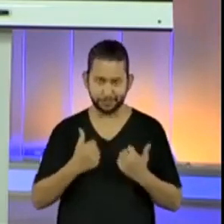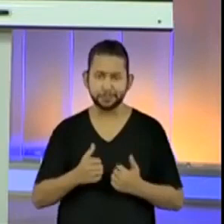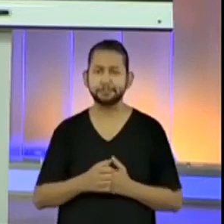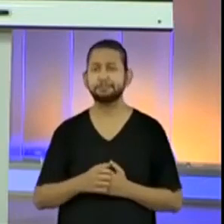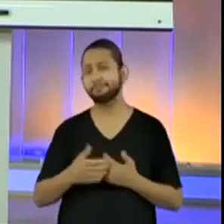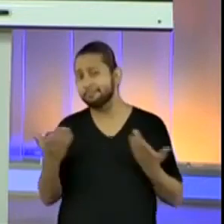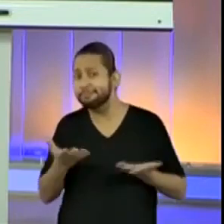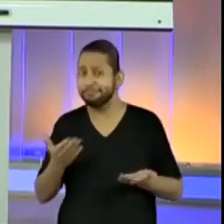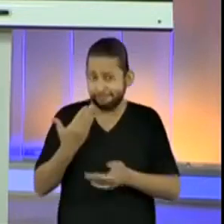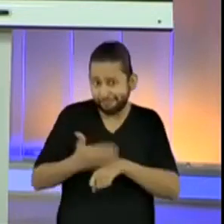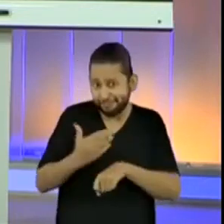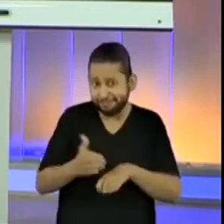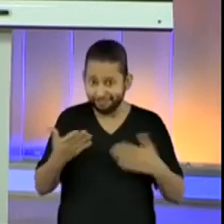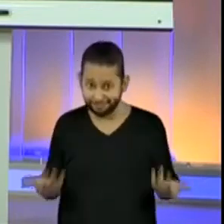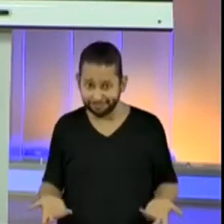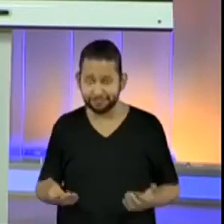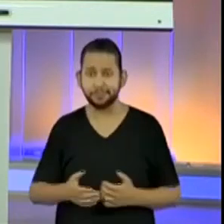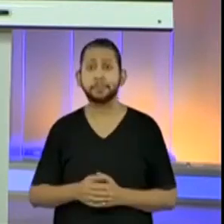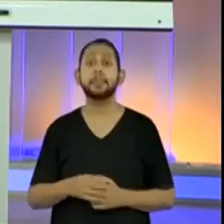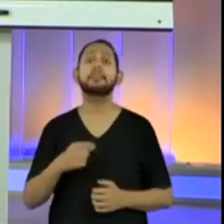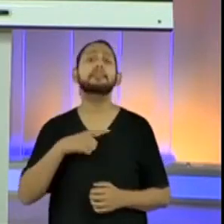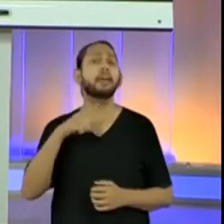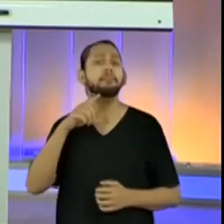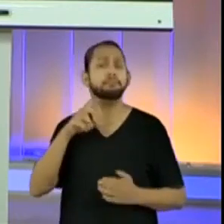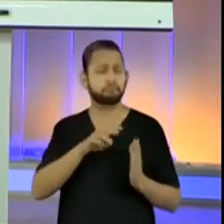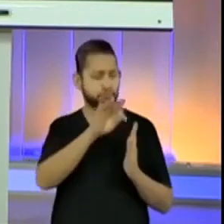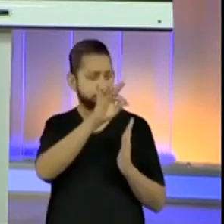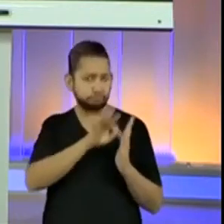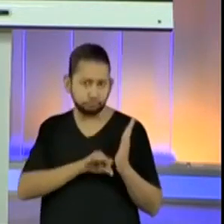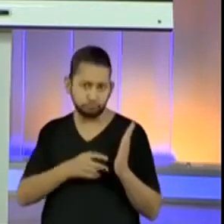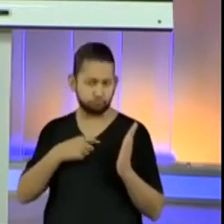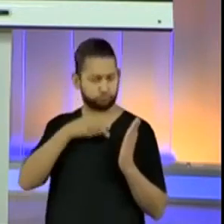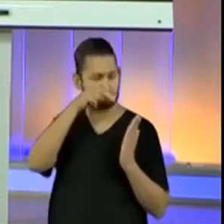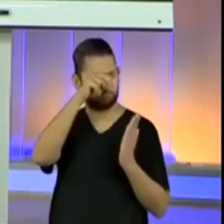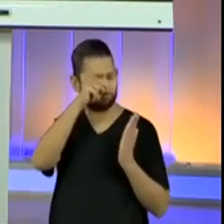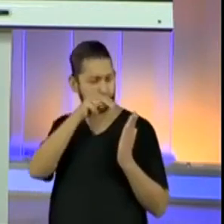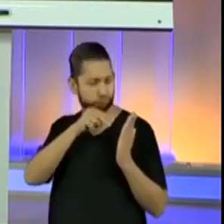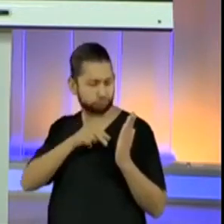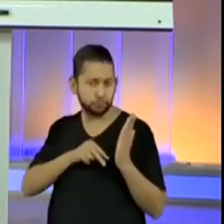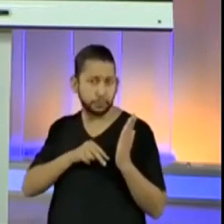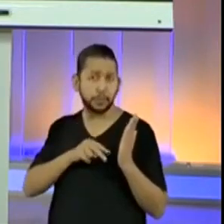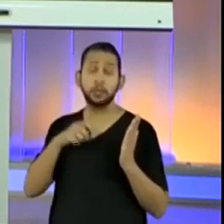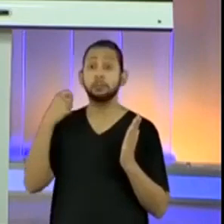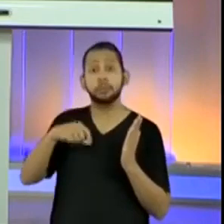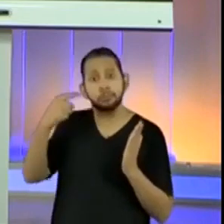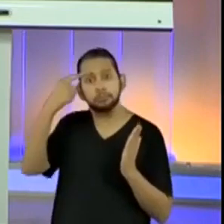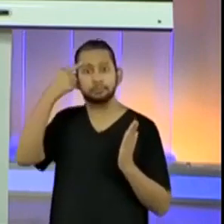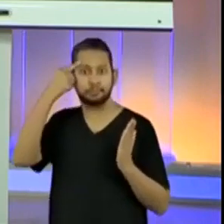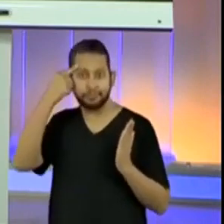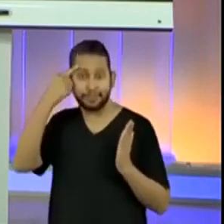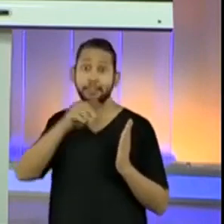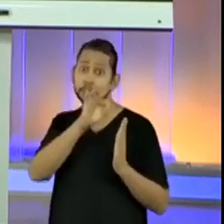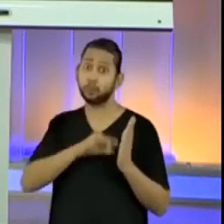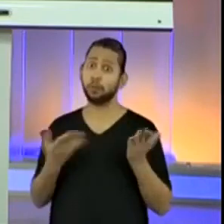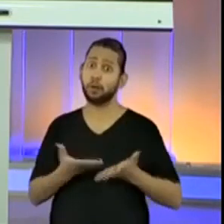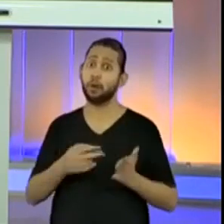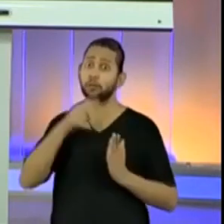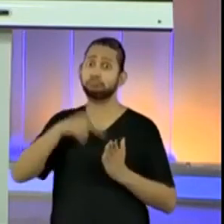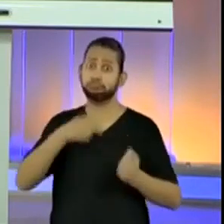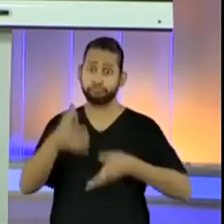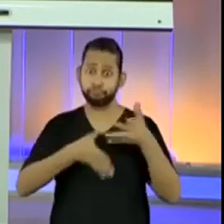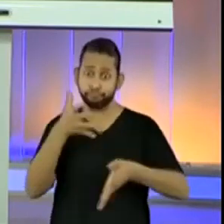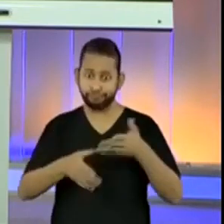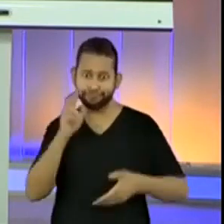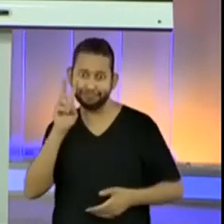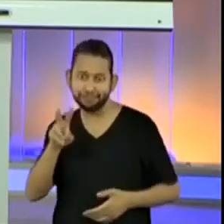treinar então? Bom, questões de interpretação de texto, a gente sabe que são questões relacionadas ao texto que a gente acabou de ler.